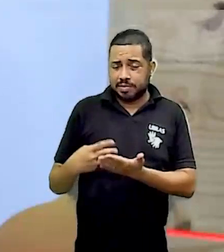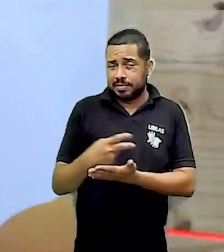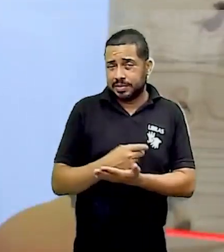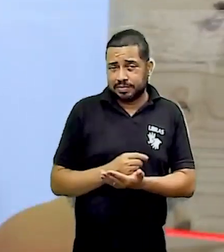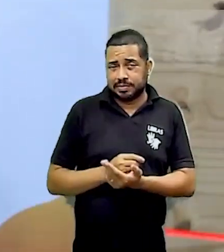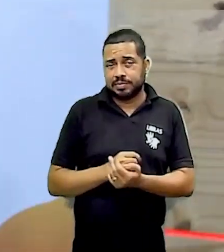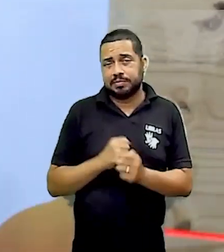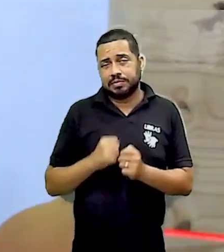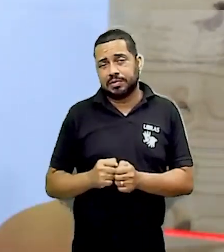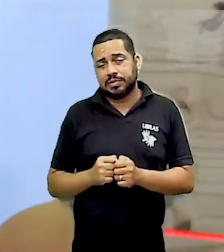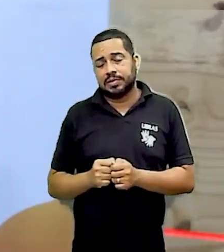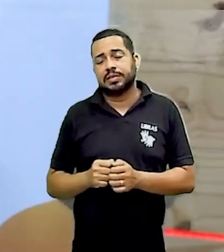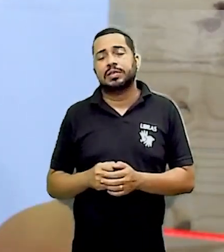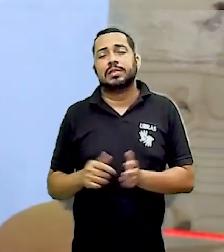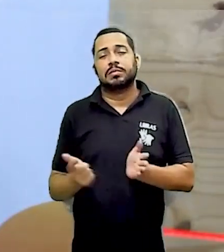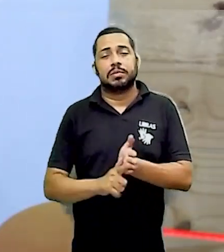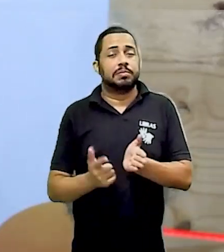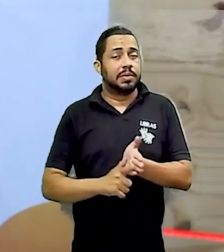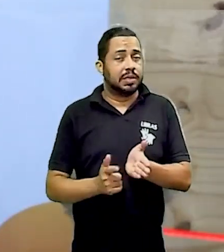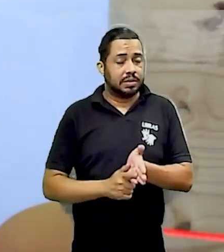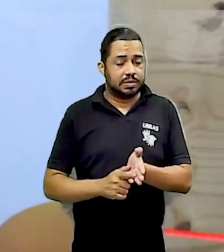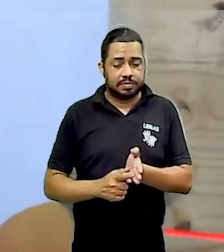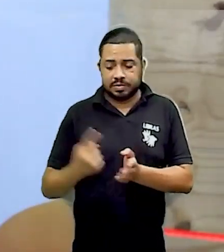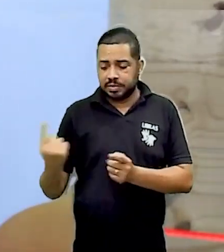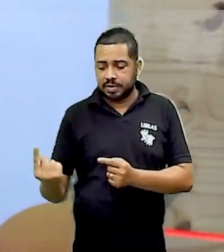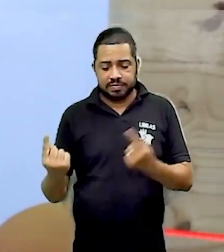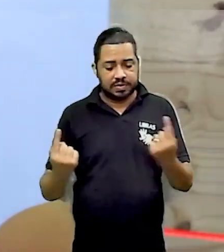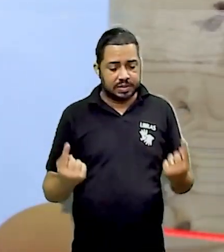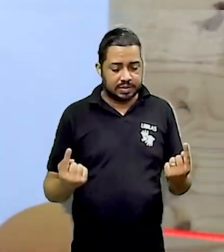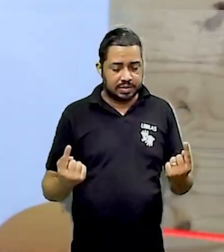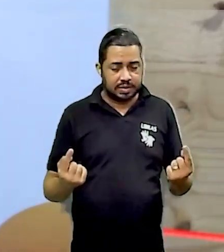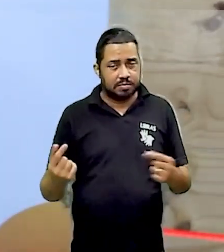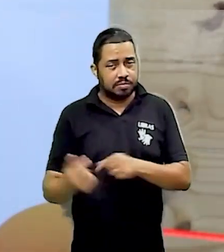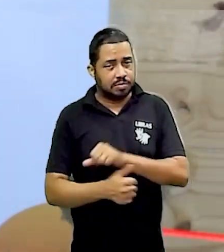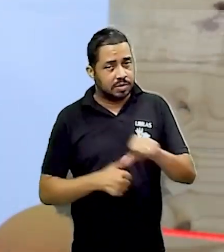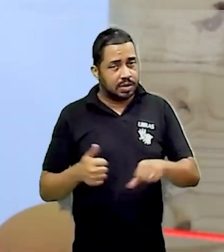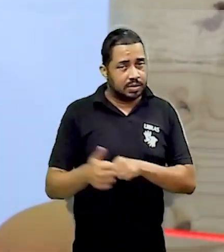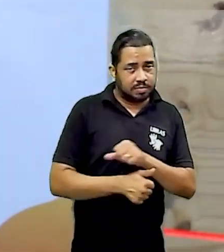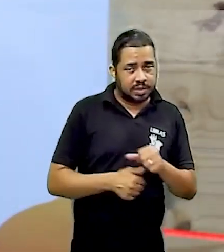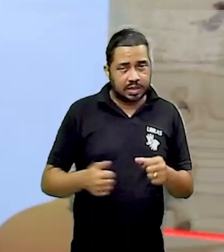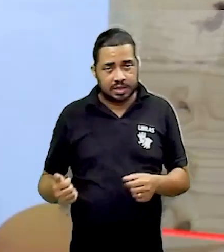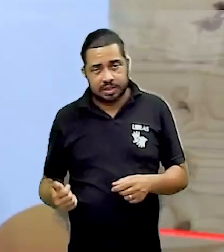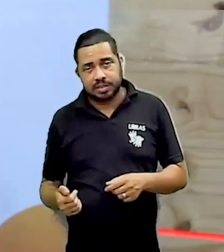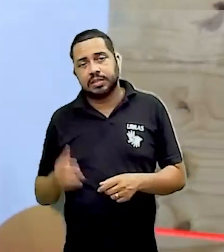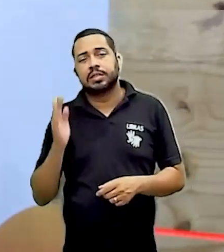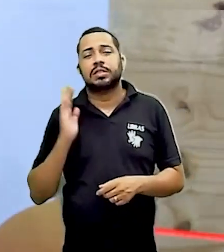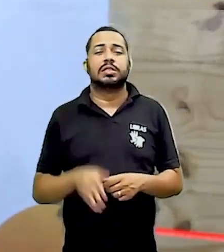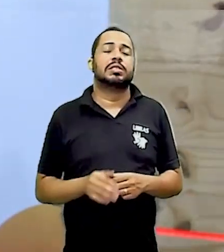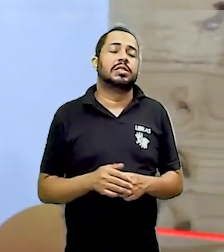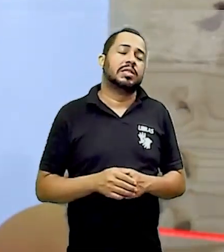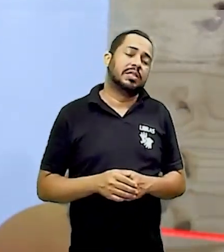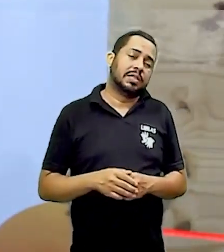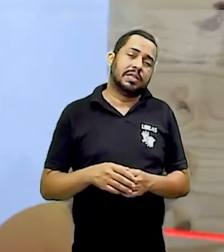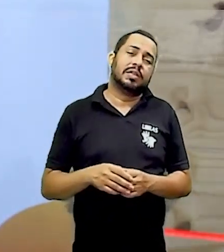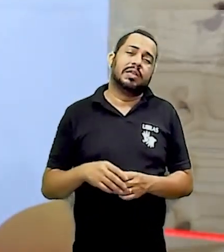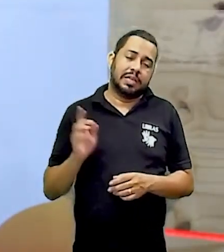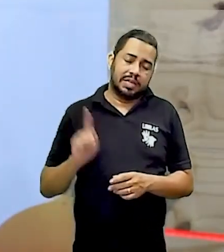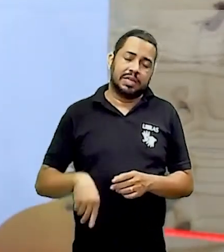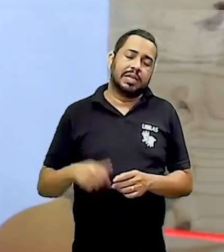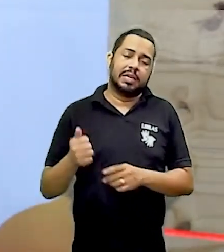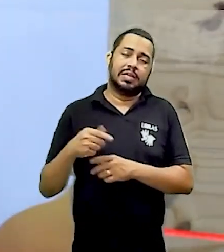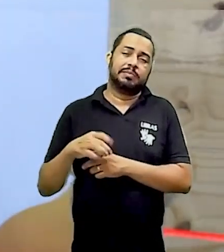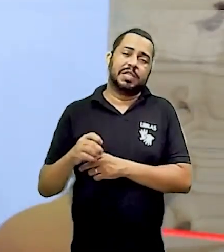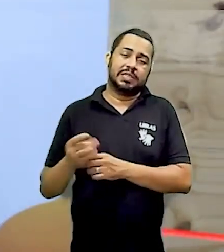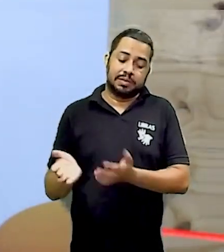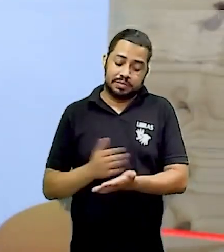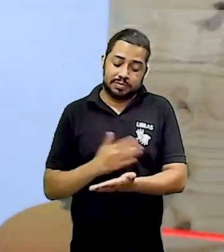você pode desenhar ele no papel, colocar um na frente do outro e ficar alternando as folhas. Isso já é considerado animação, né? Dá